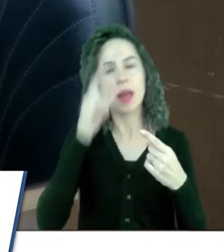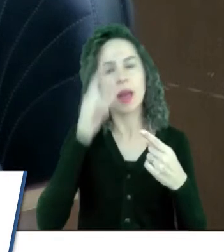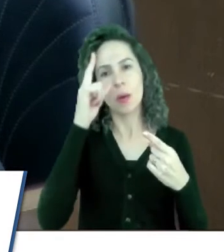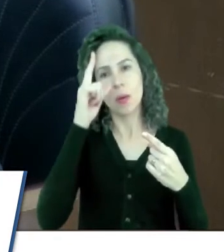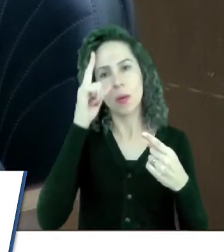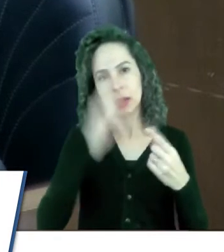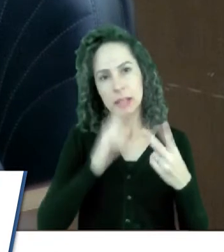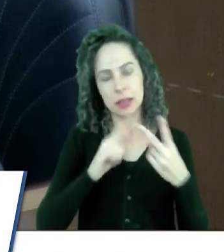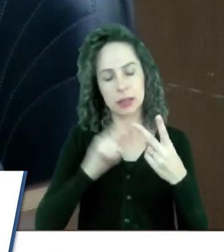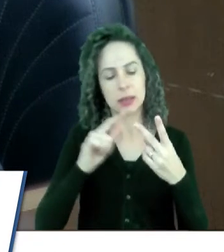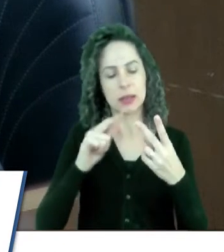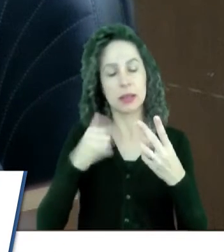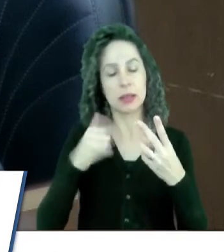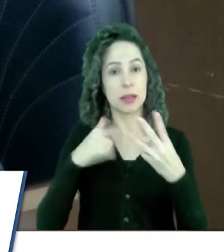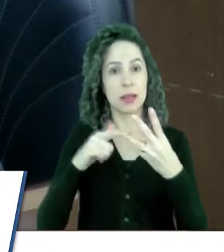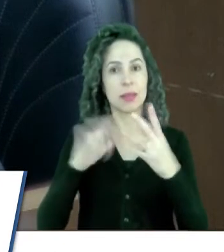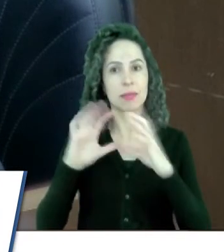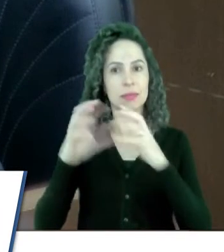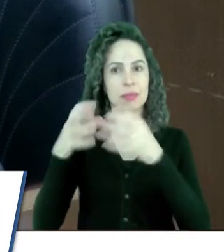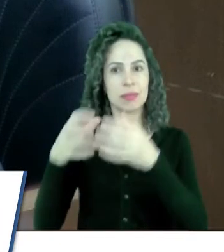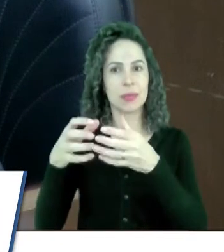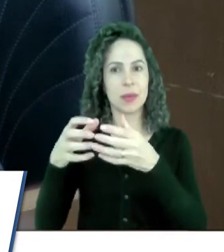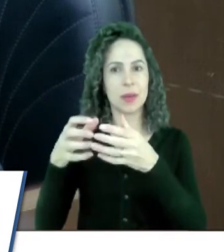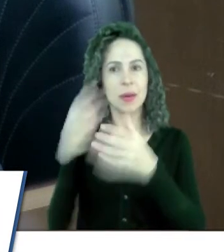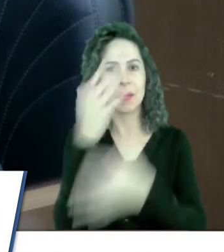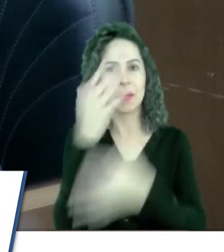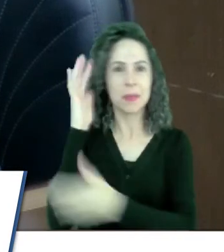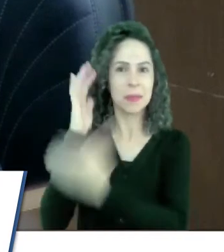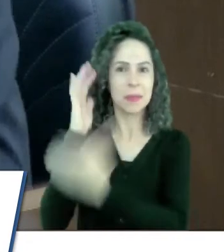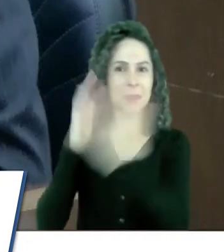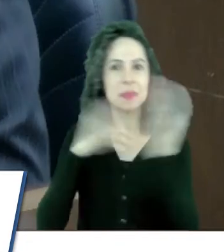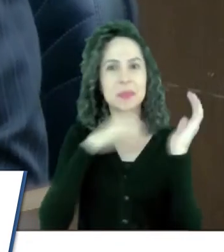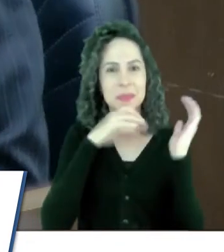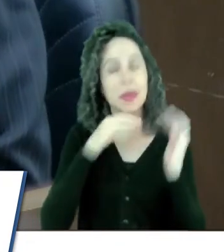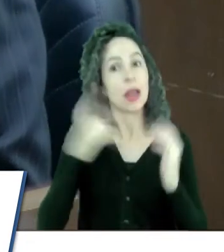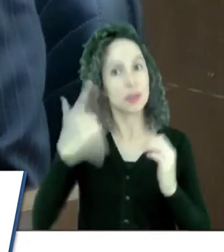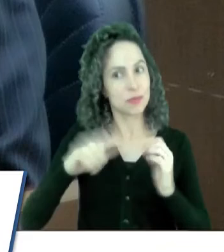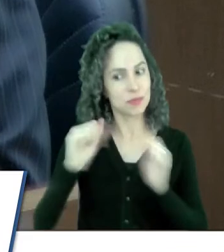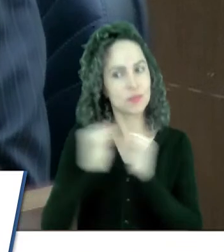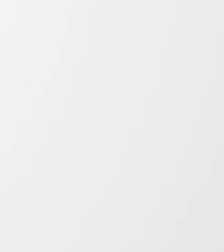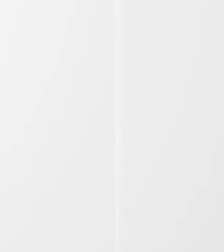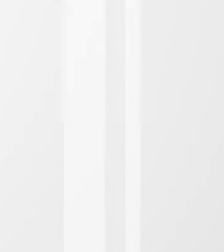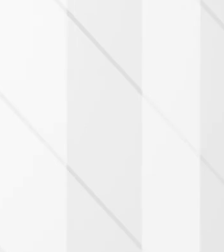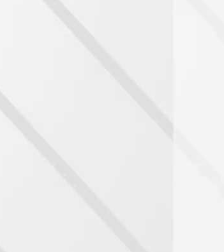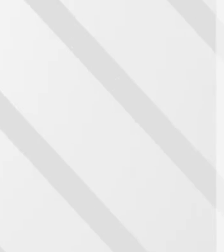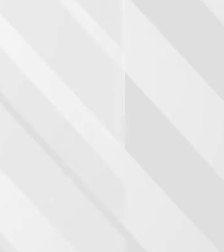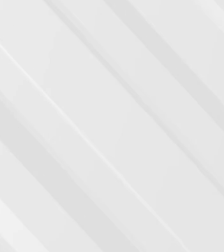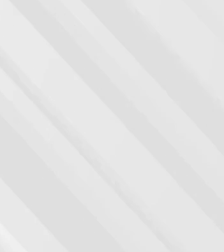ambiente. Esse ano nós vamos pegar firme de novo, né? Deus quiser. Obrigado, senhor presidente.